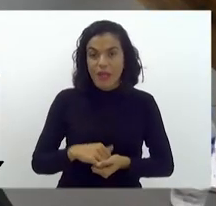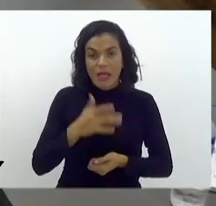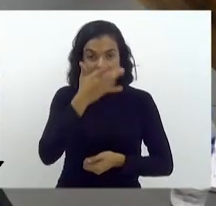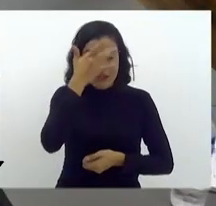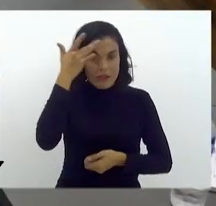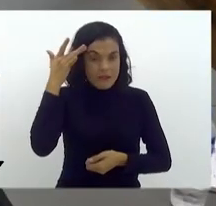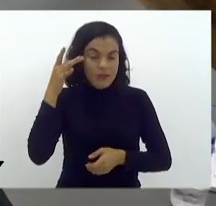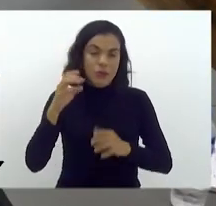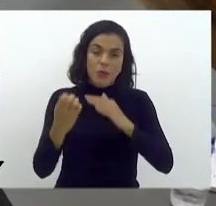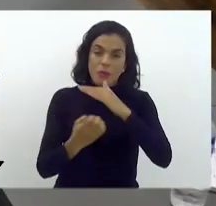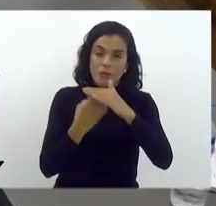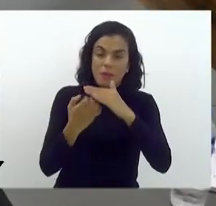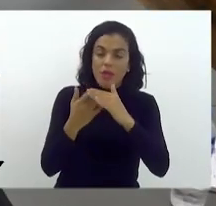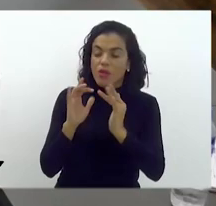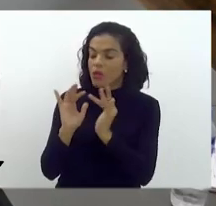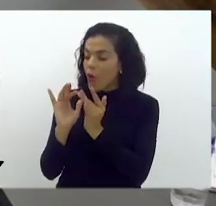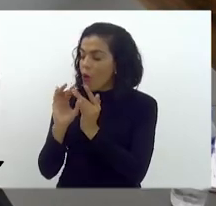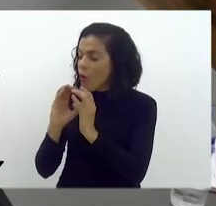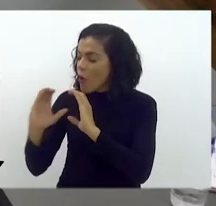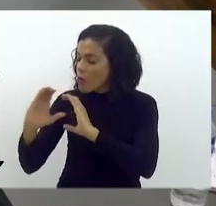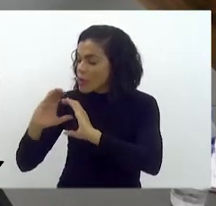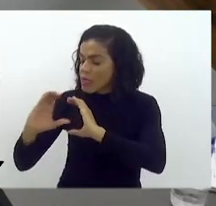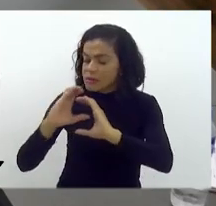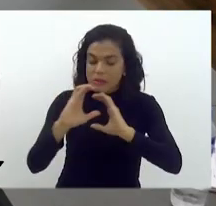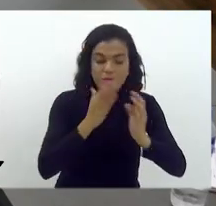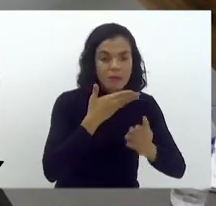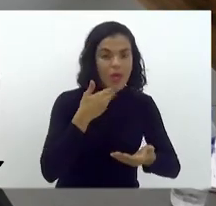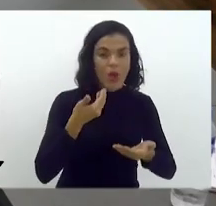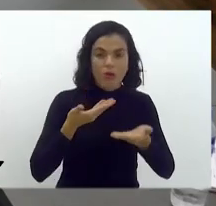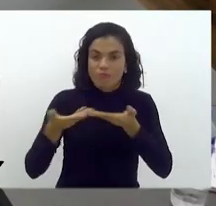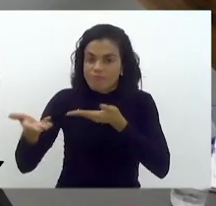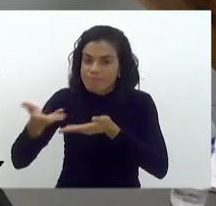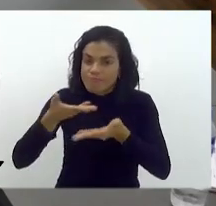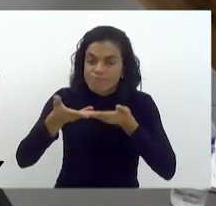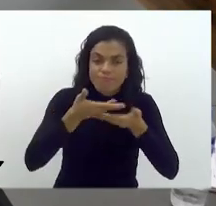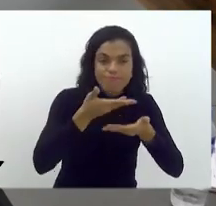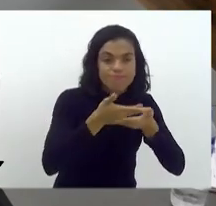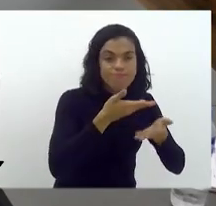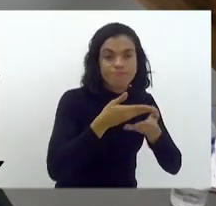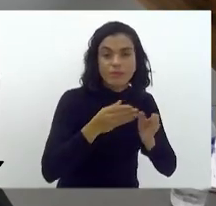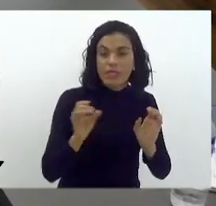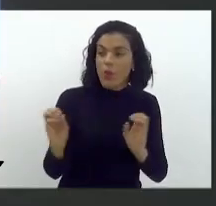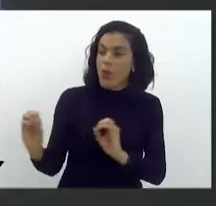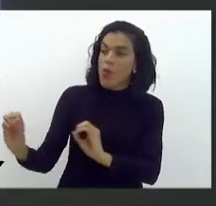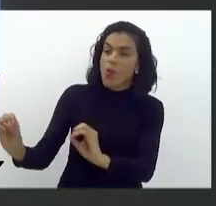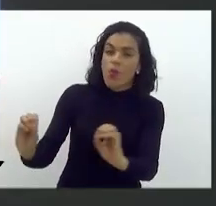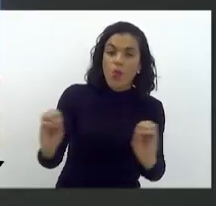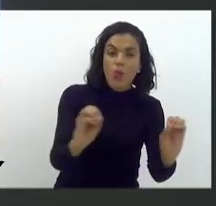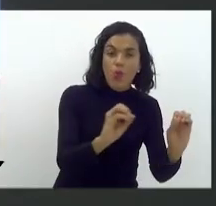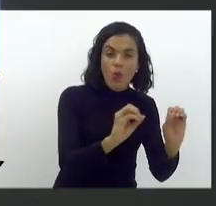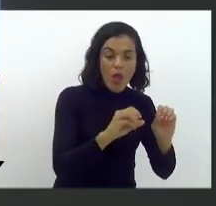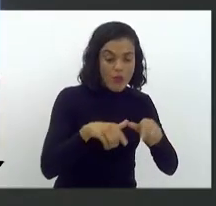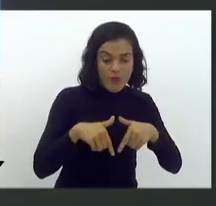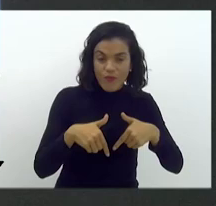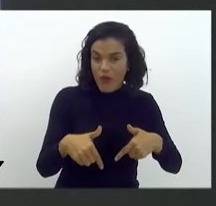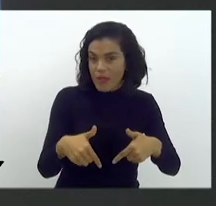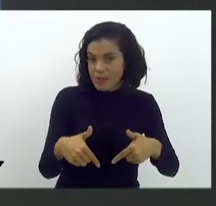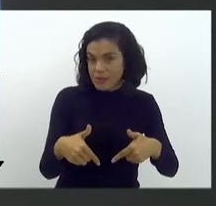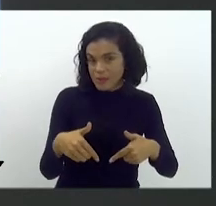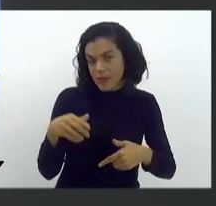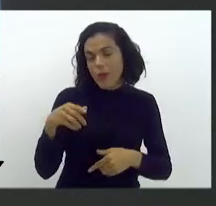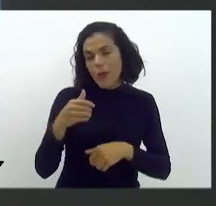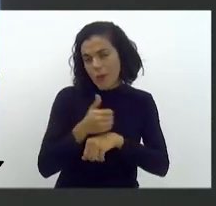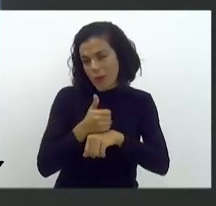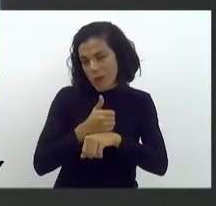que as empresas por exemplo se comunicam melhor conosco porque se ninguém faz também isso também posso falar que pros peritos os